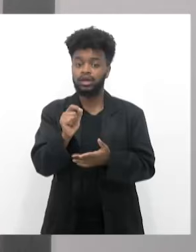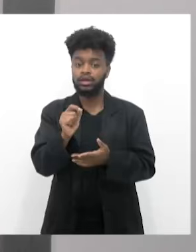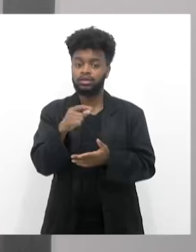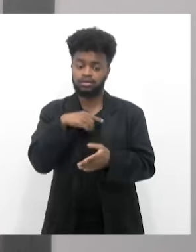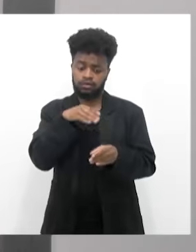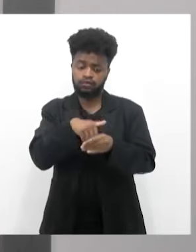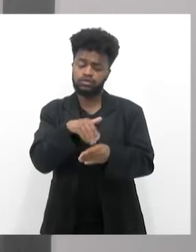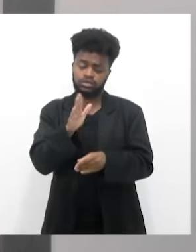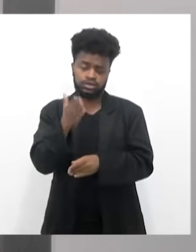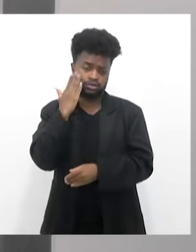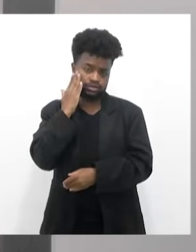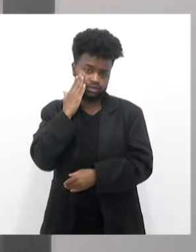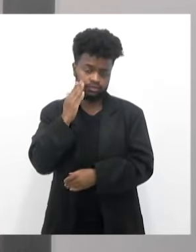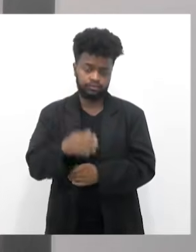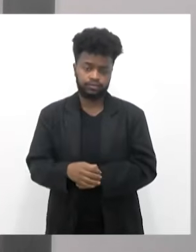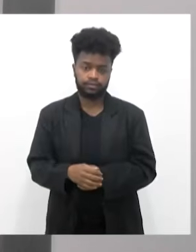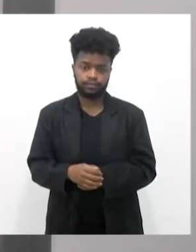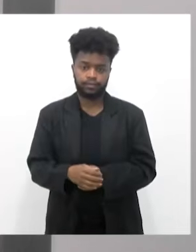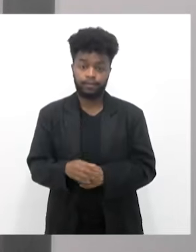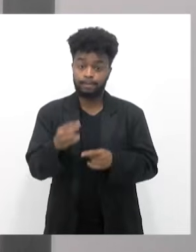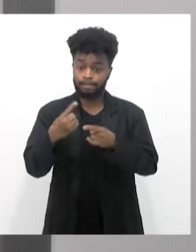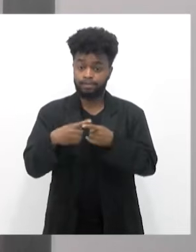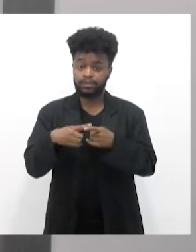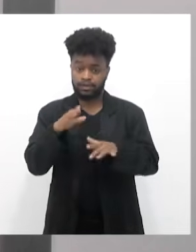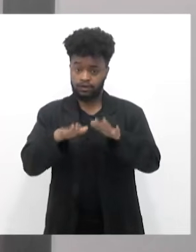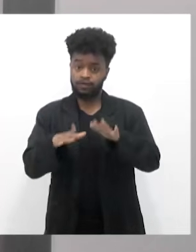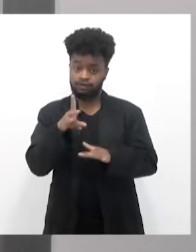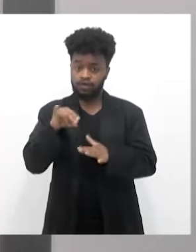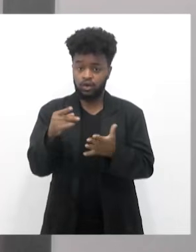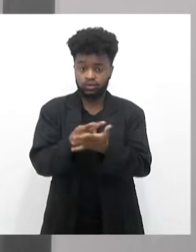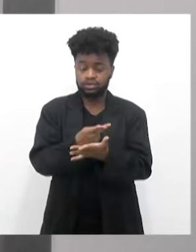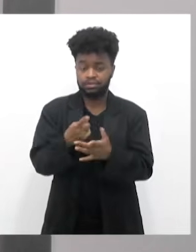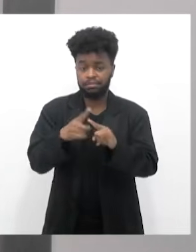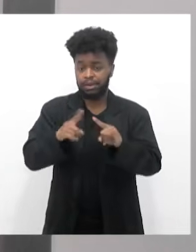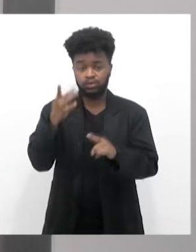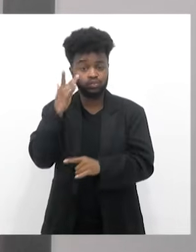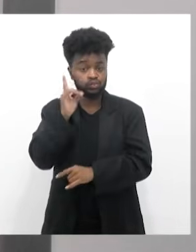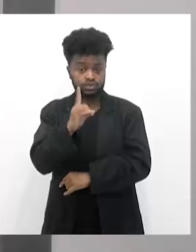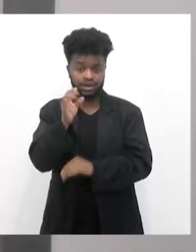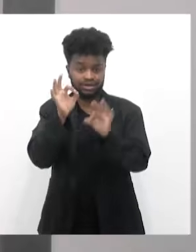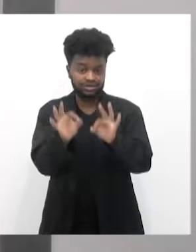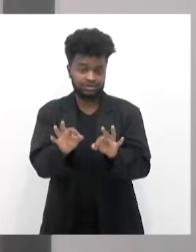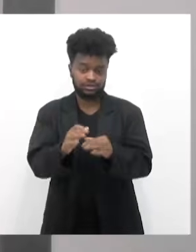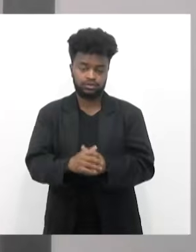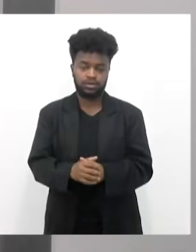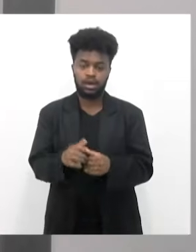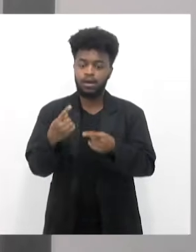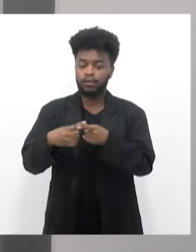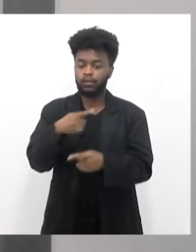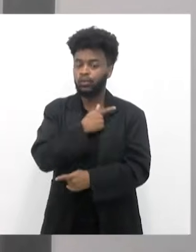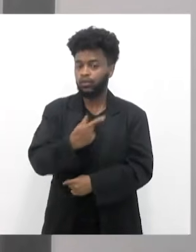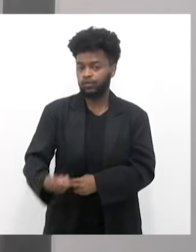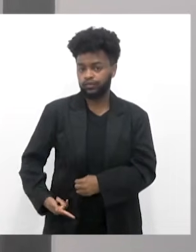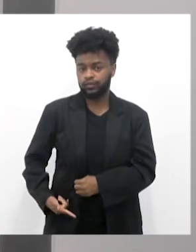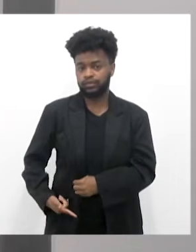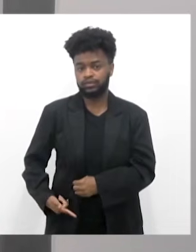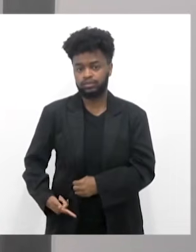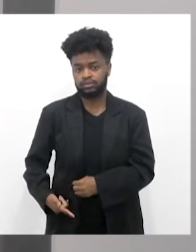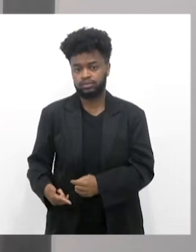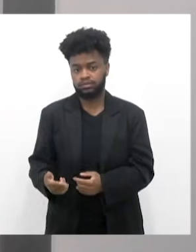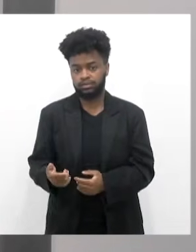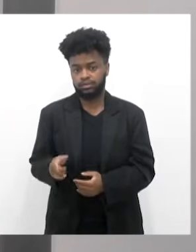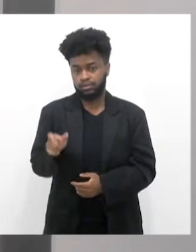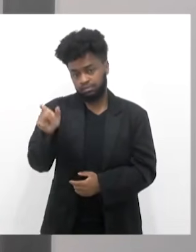previsível. Essa eleição é uma eleição provável, mas ela não é previsível. O governador do Estado, ele